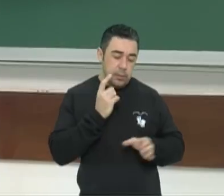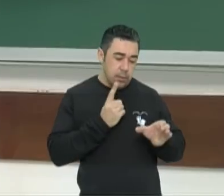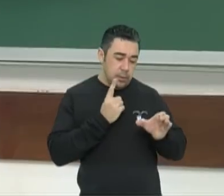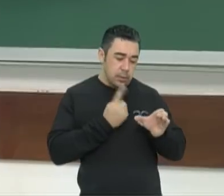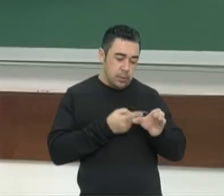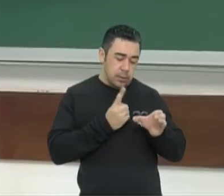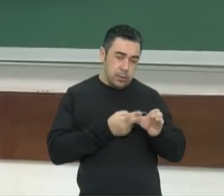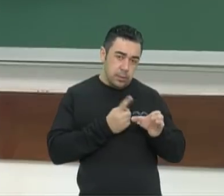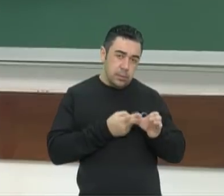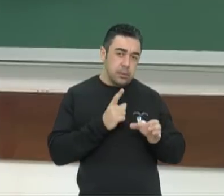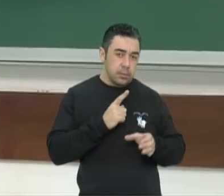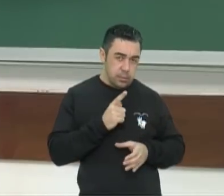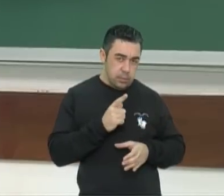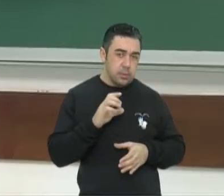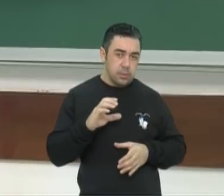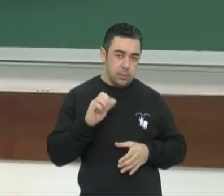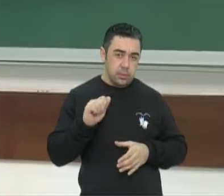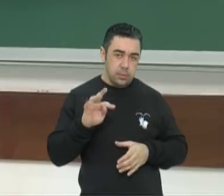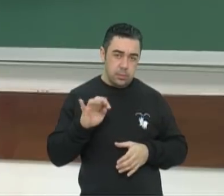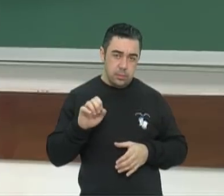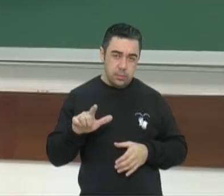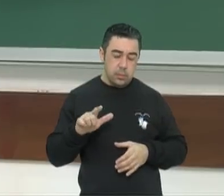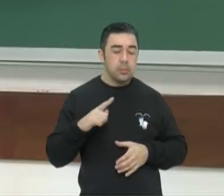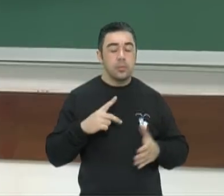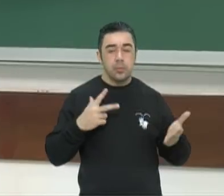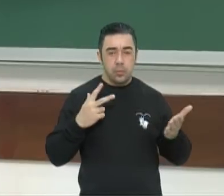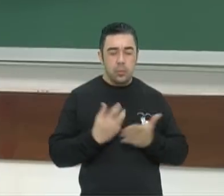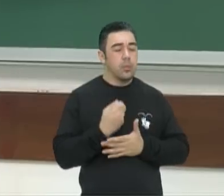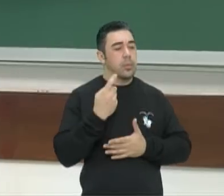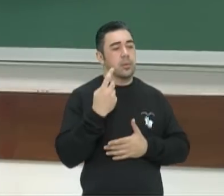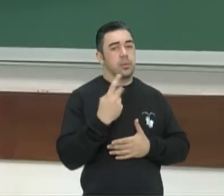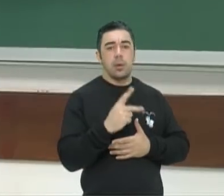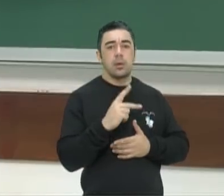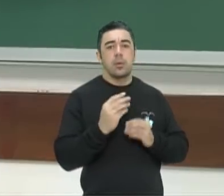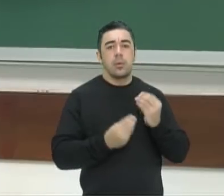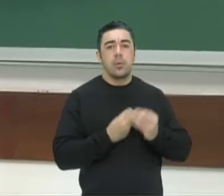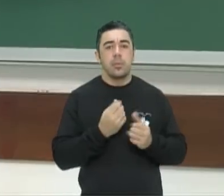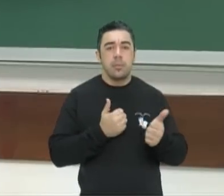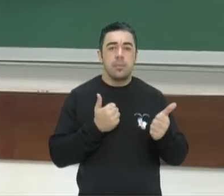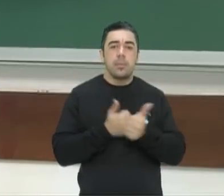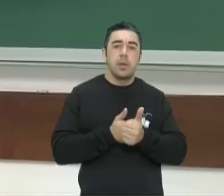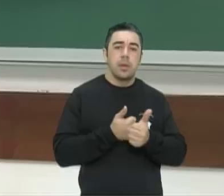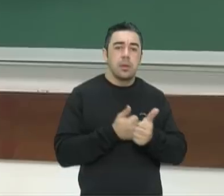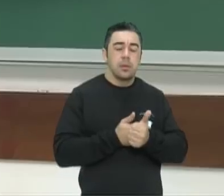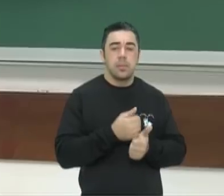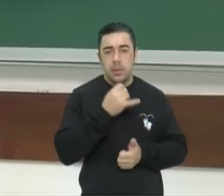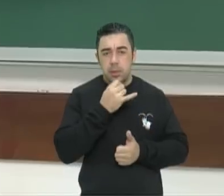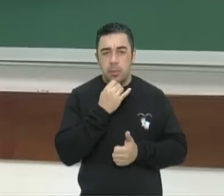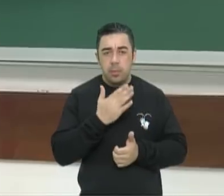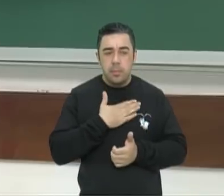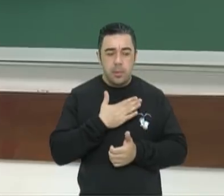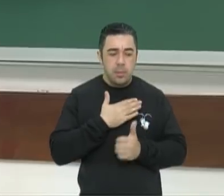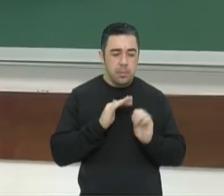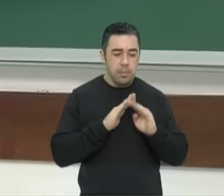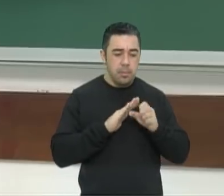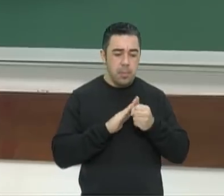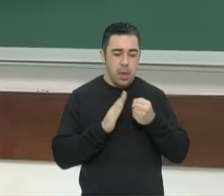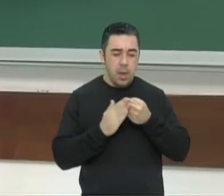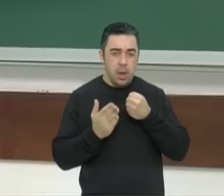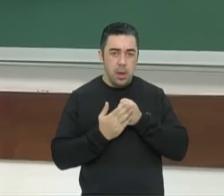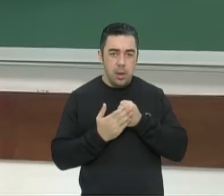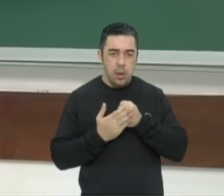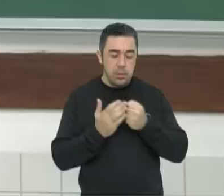cidade tem o cartel, as pessoas vão comprar de acordo com a proximidade onde o produto é oferecido, proximidade da